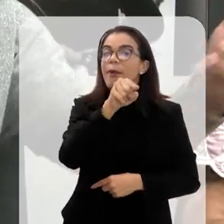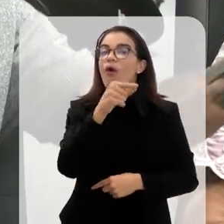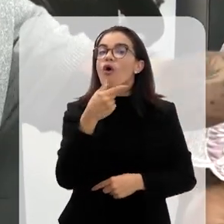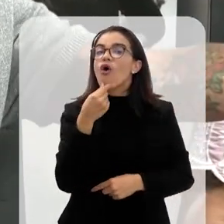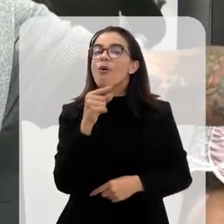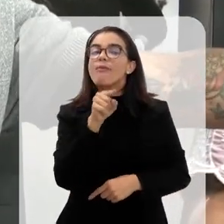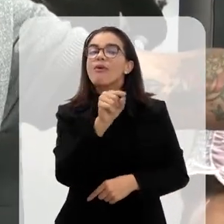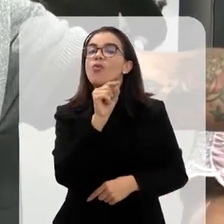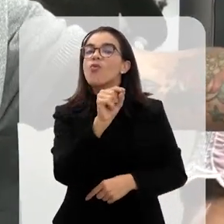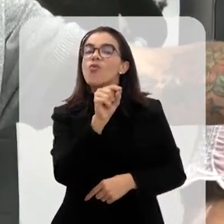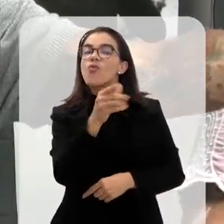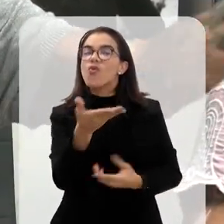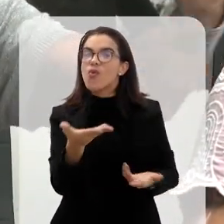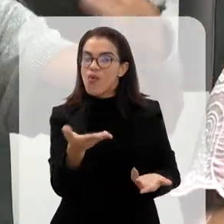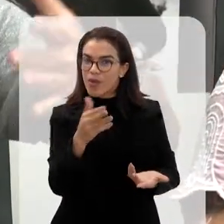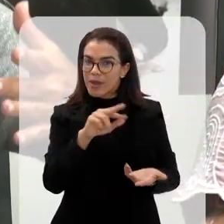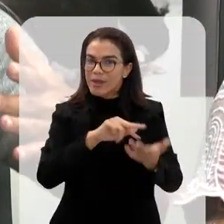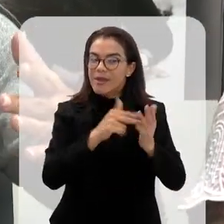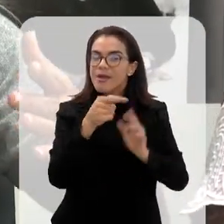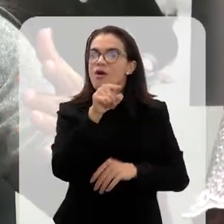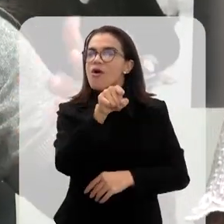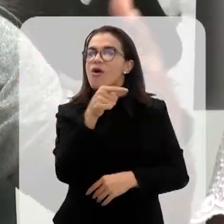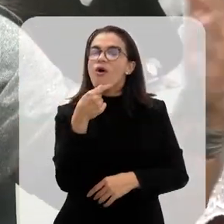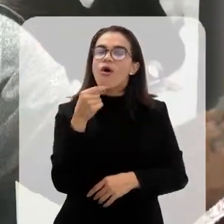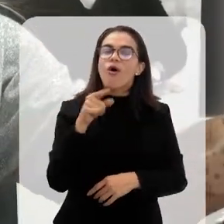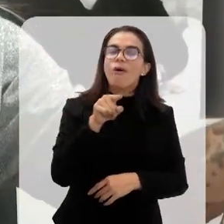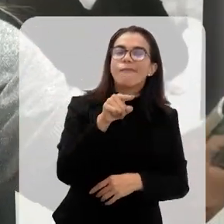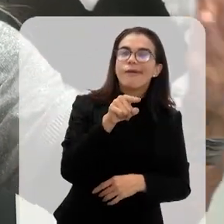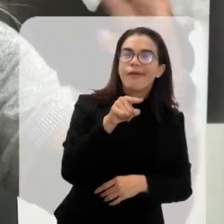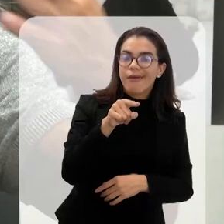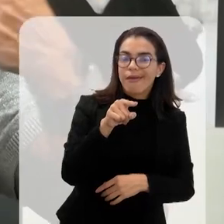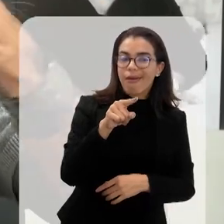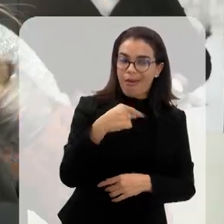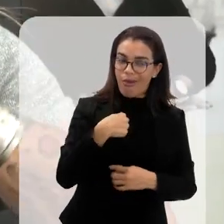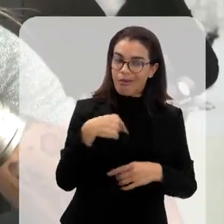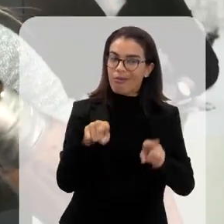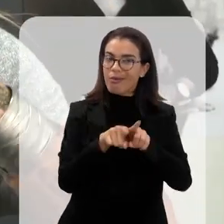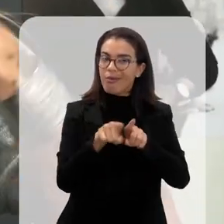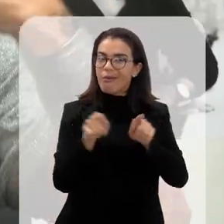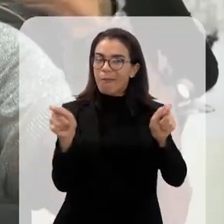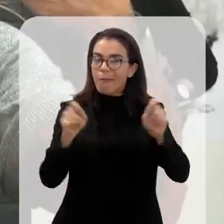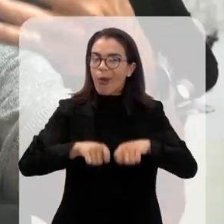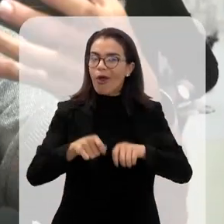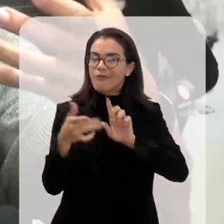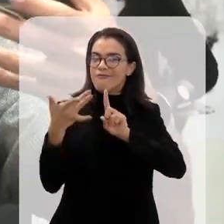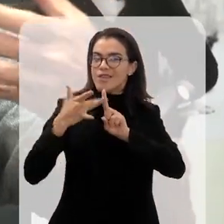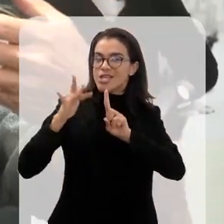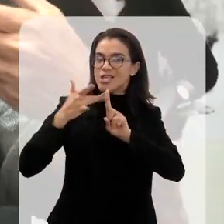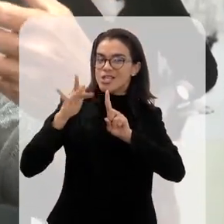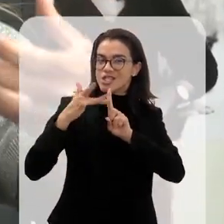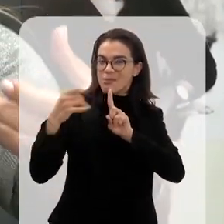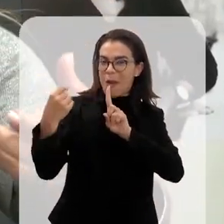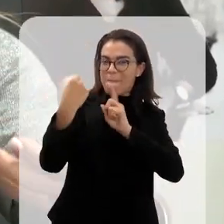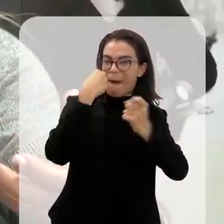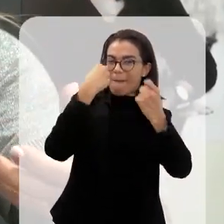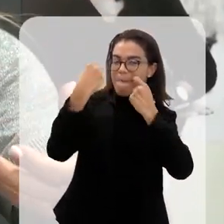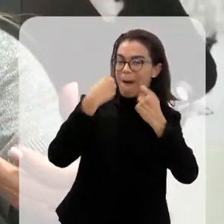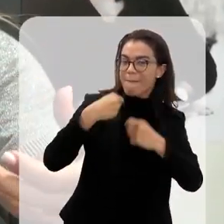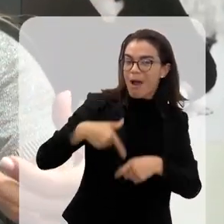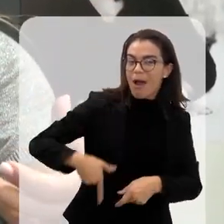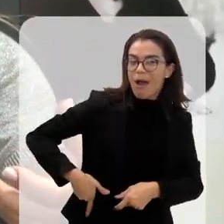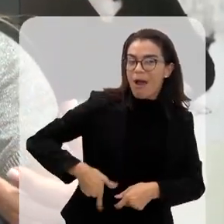quem está ali agredindo aquela mulher e muitas vezes a gente pode se tornar vítima no momento, né, daquela